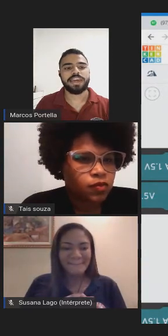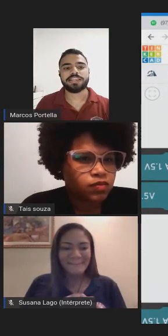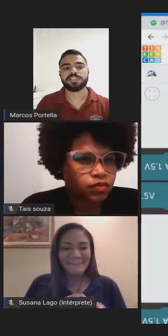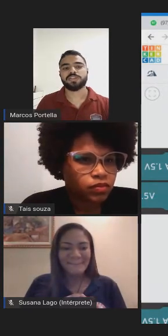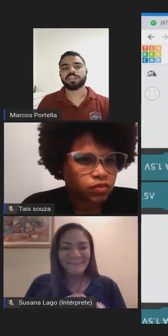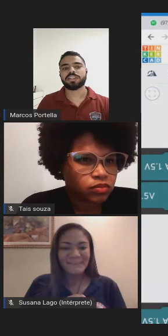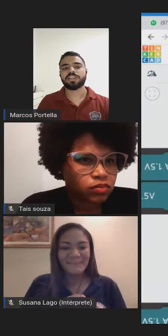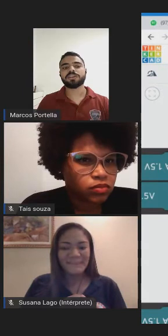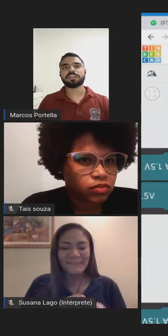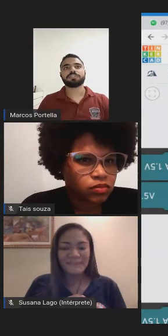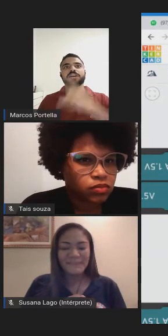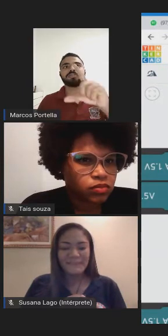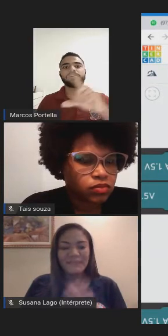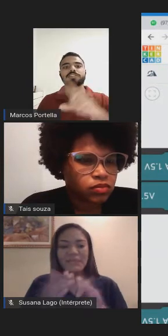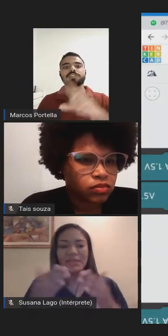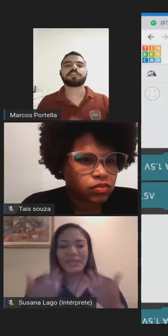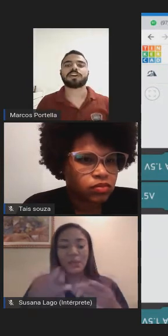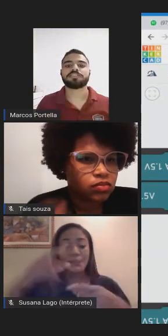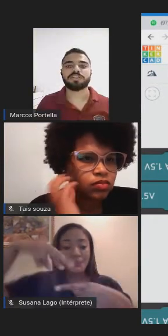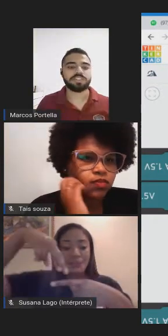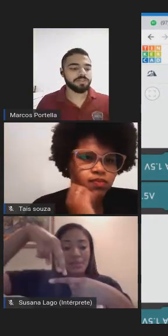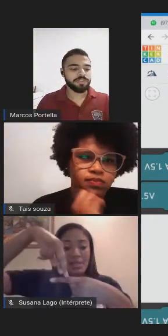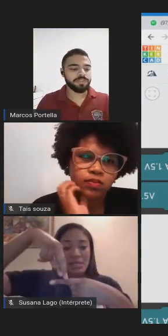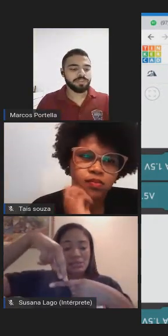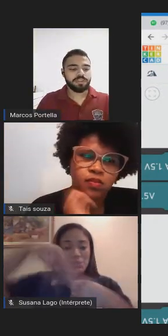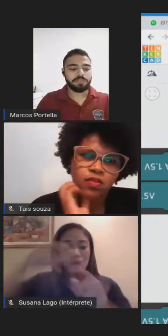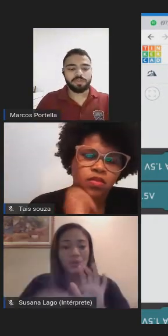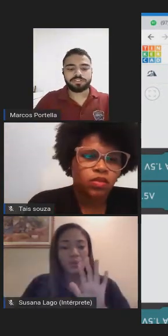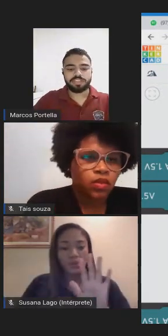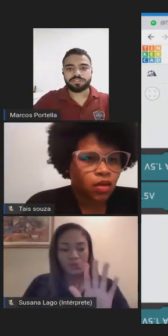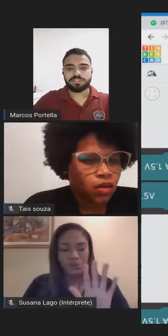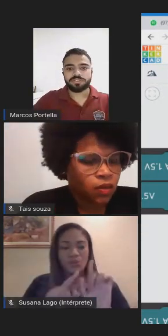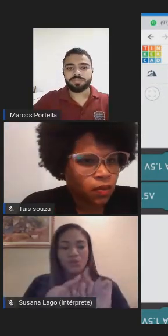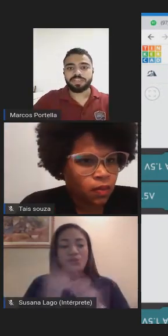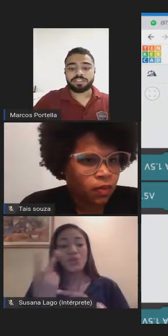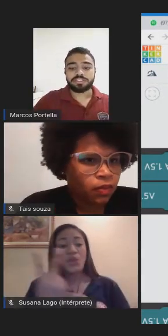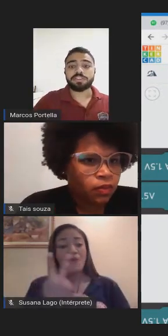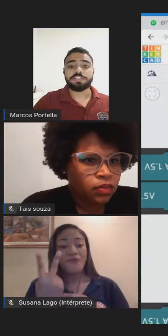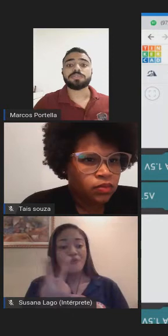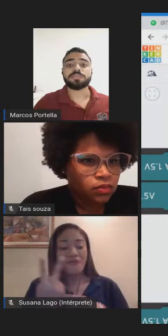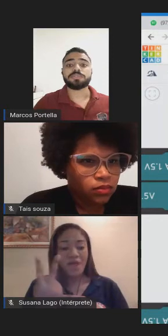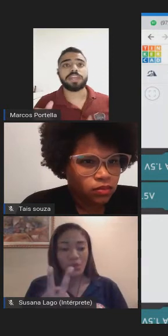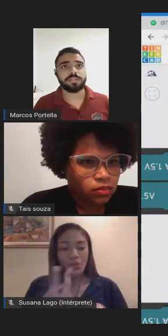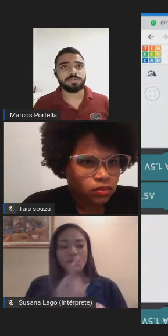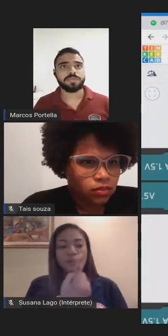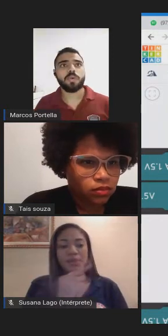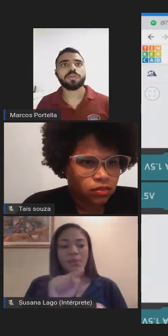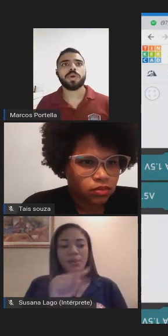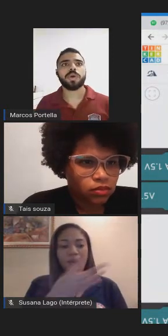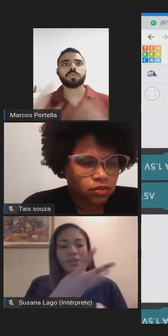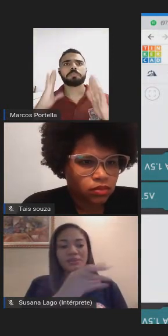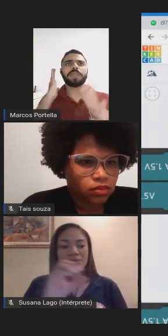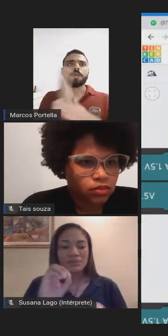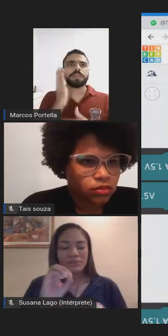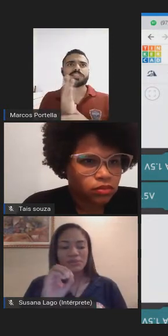E aí, esse resistor aqui, ó, que vem no lugar dos dois, eu vou colocar no valor de 1.400. Se eu tiver feito certo,